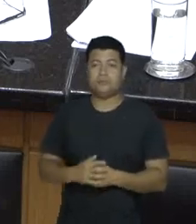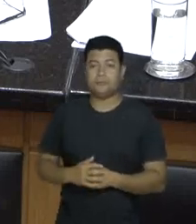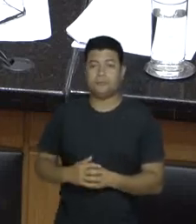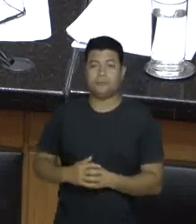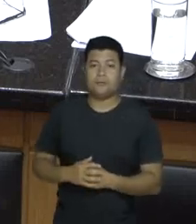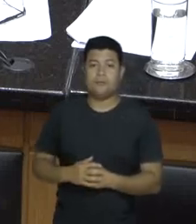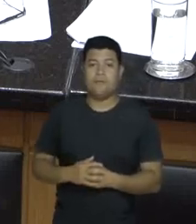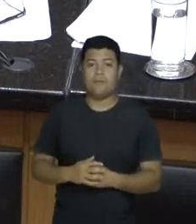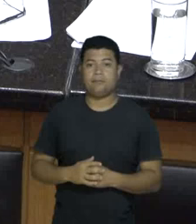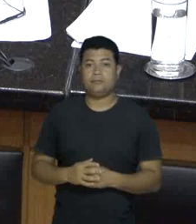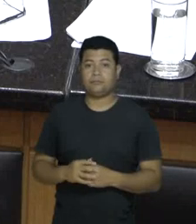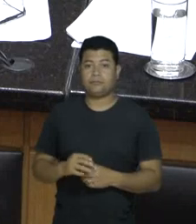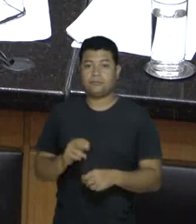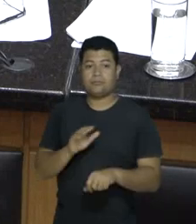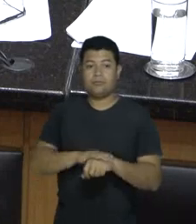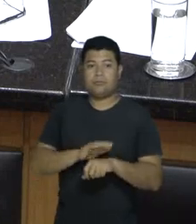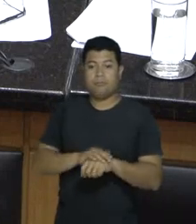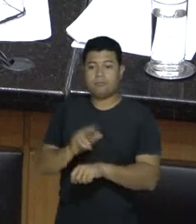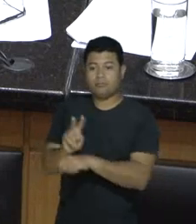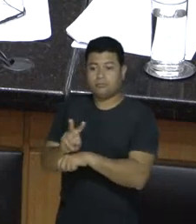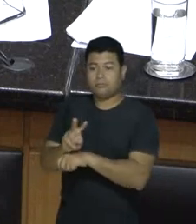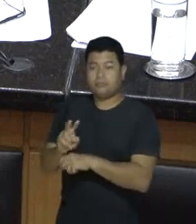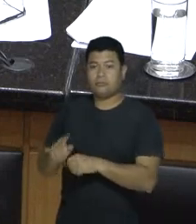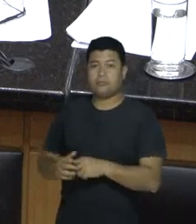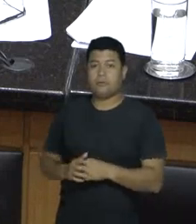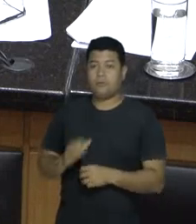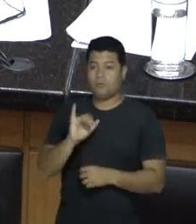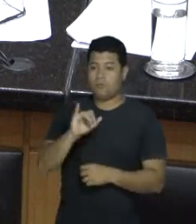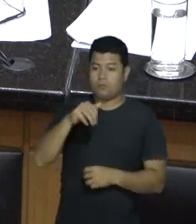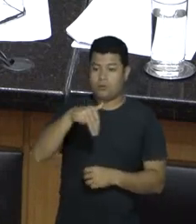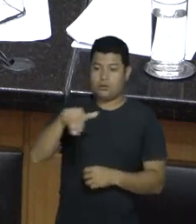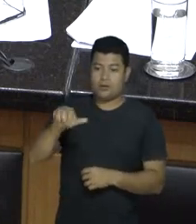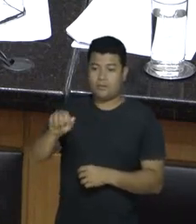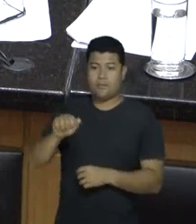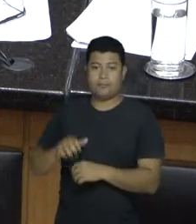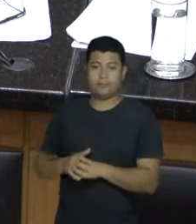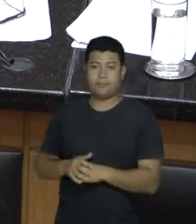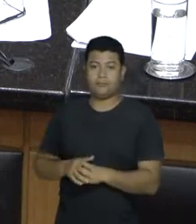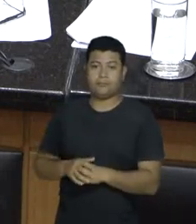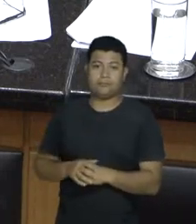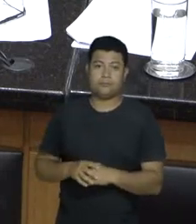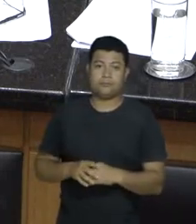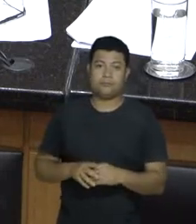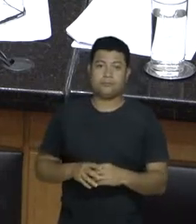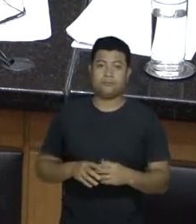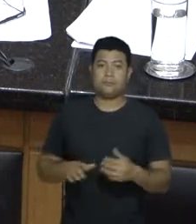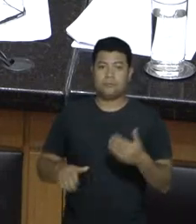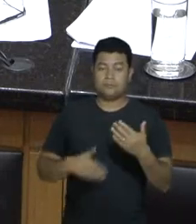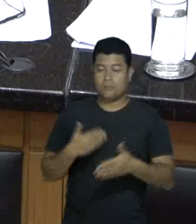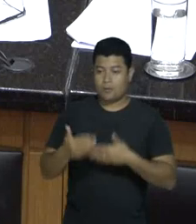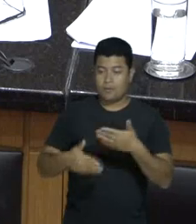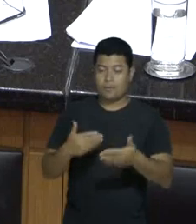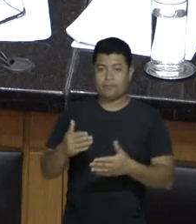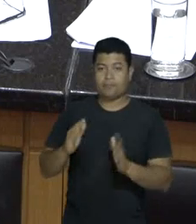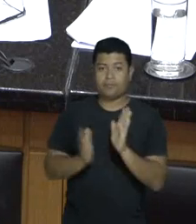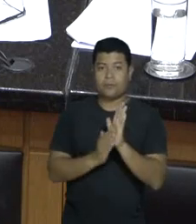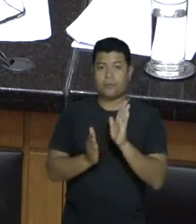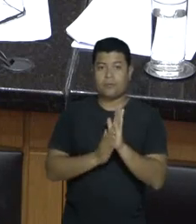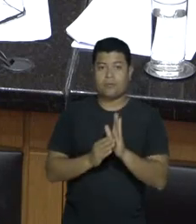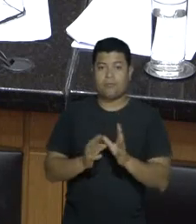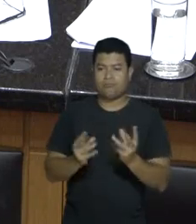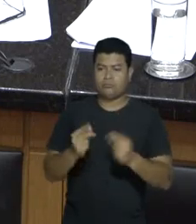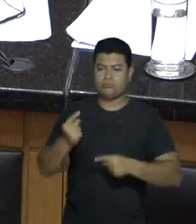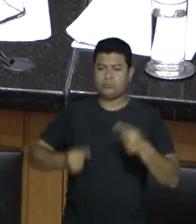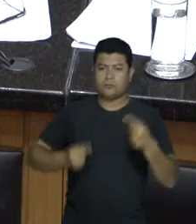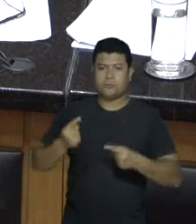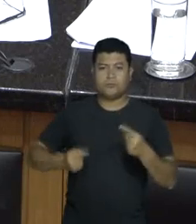a fiscalização do Instituto do Meio Ambiente. E a proposta feita, depois de muita discussão nesta casa, depois